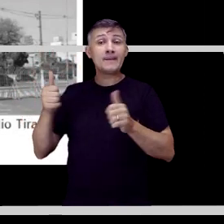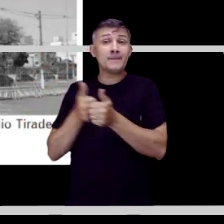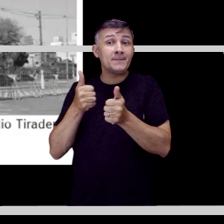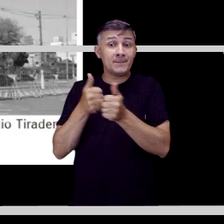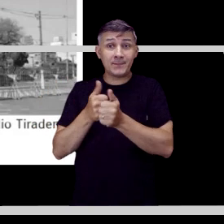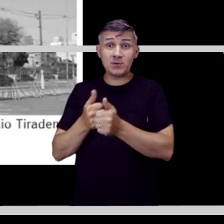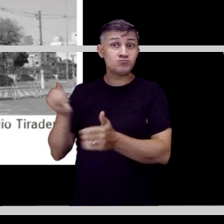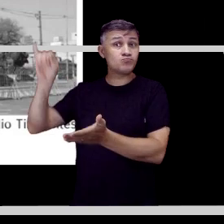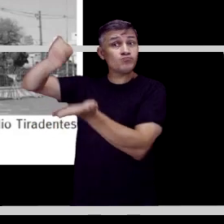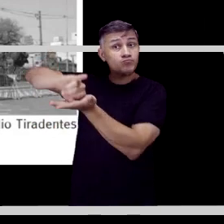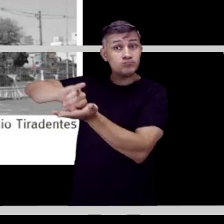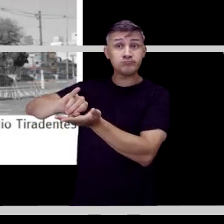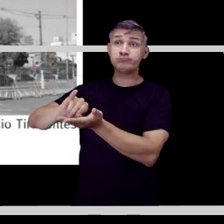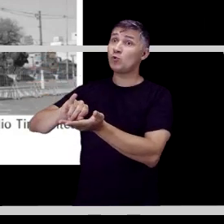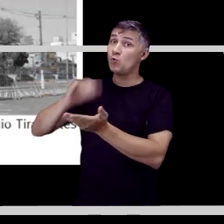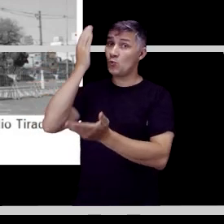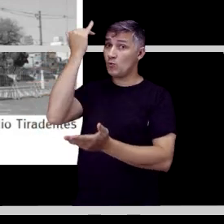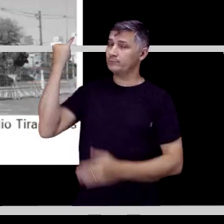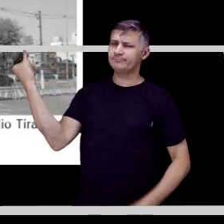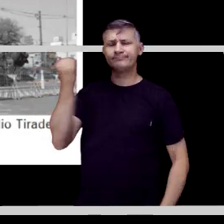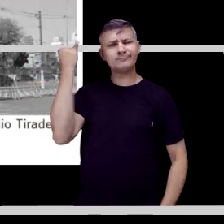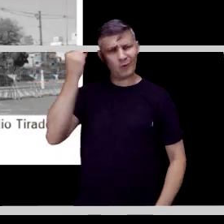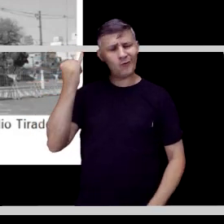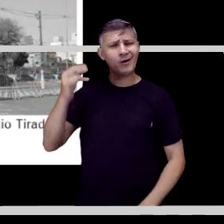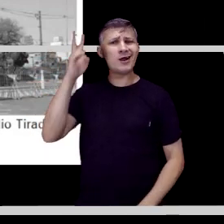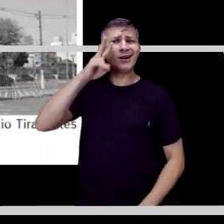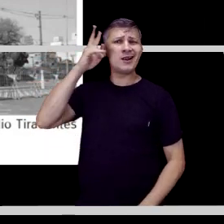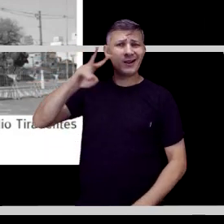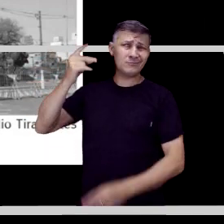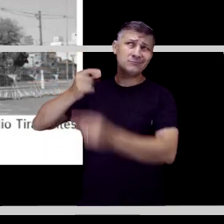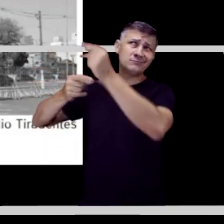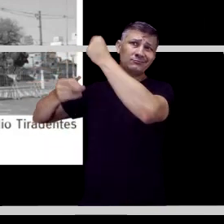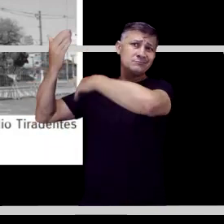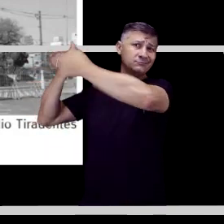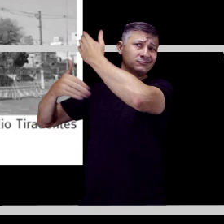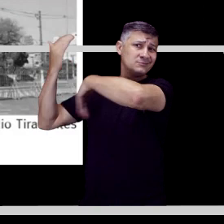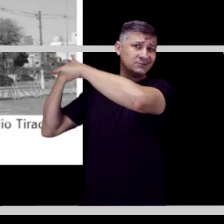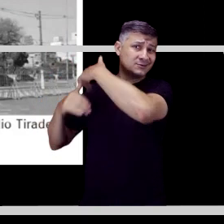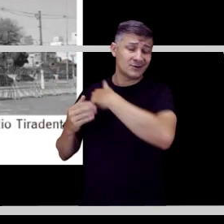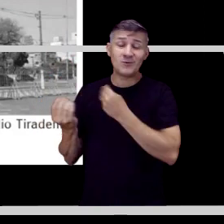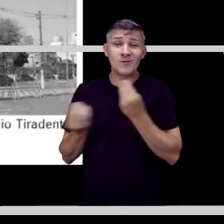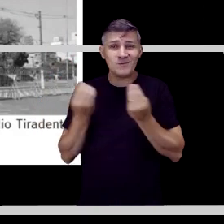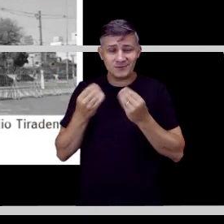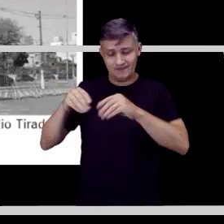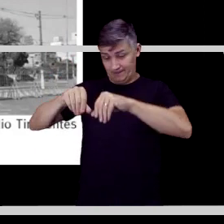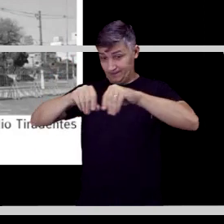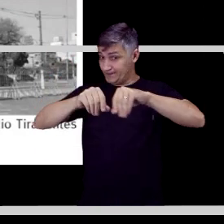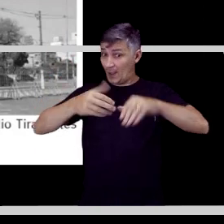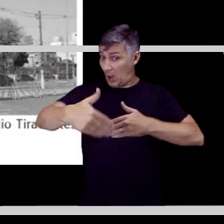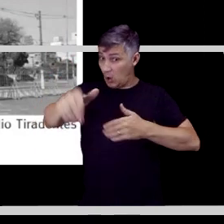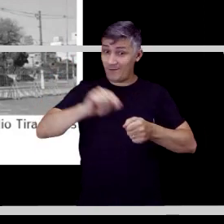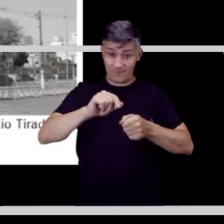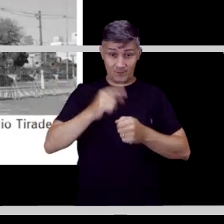e monumentos que são importantes e que refletem, de algum modo, nesse terreno em que a gente